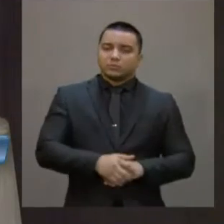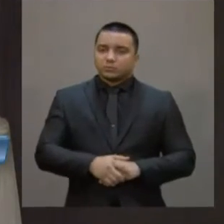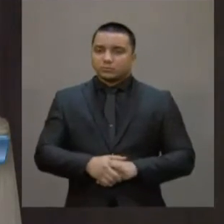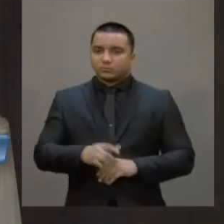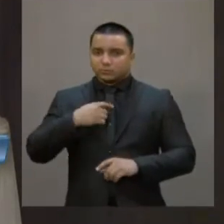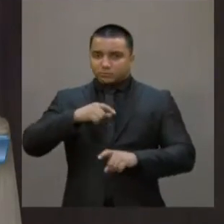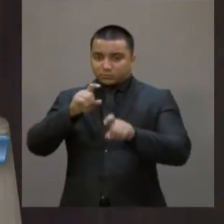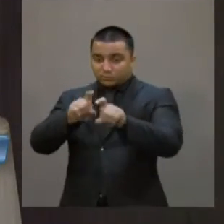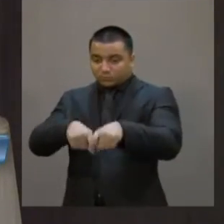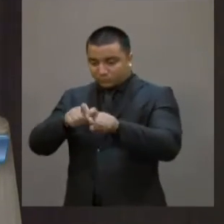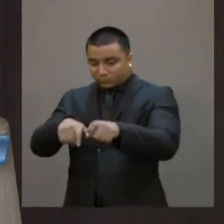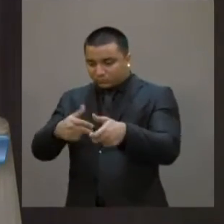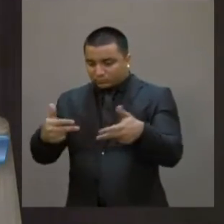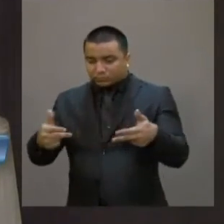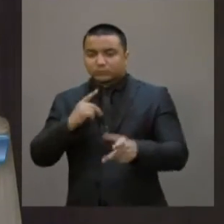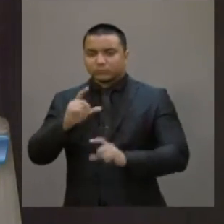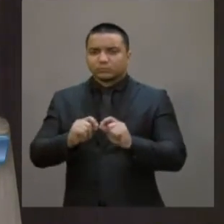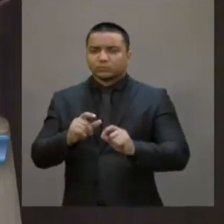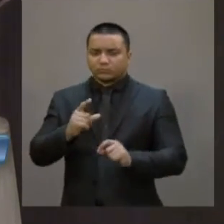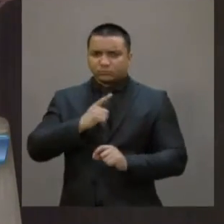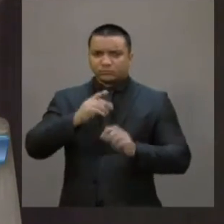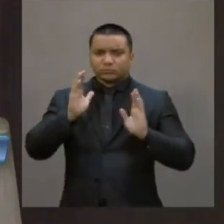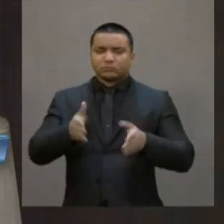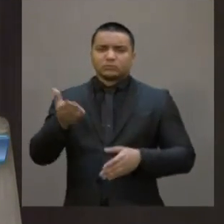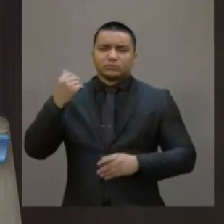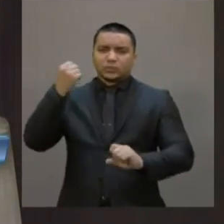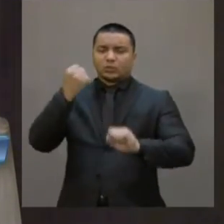agronegócio? A pressão do agronegócio, assim como fez a indústria